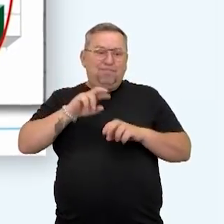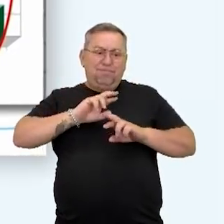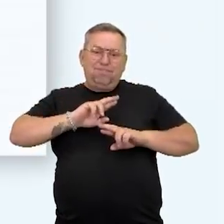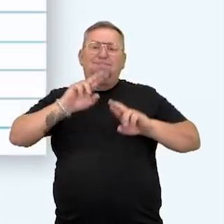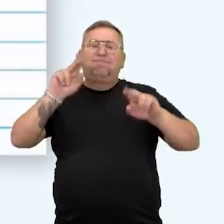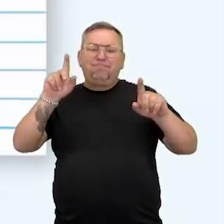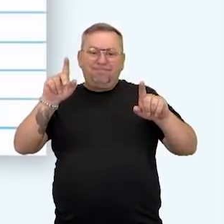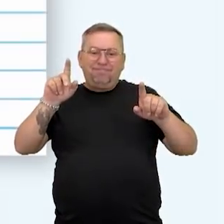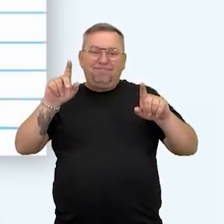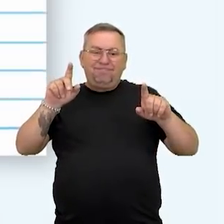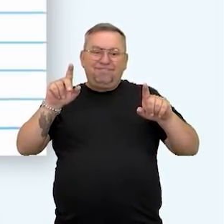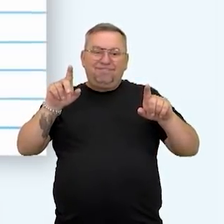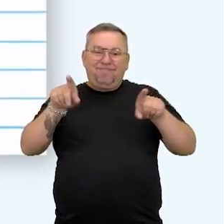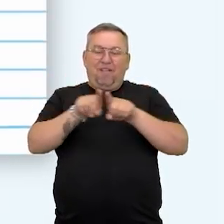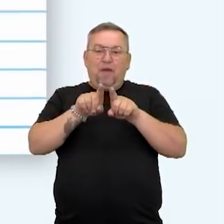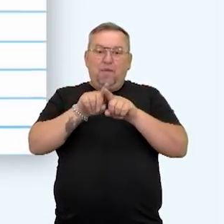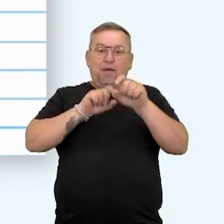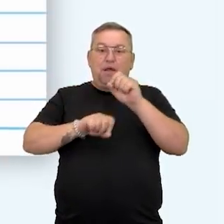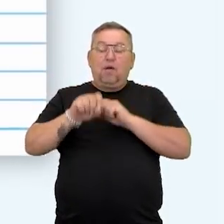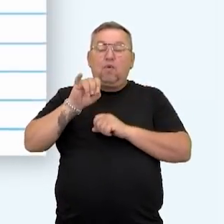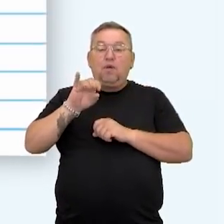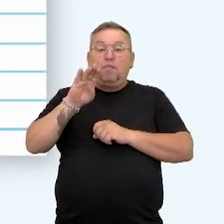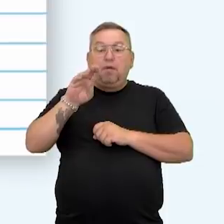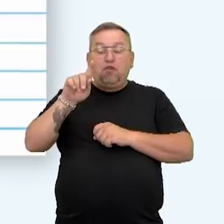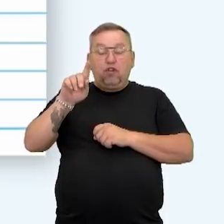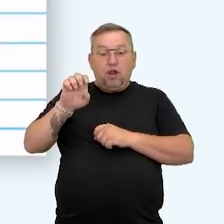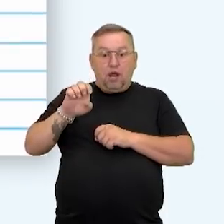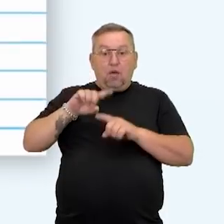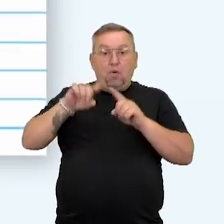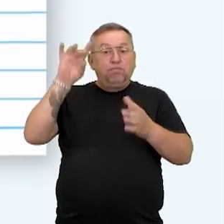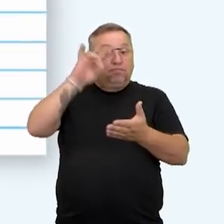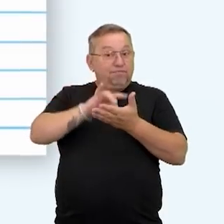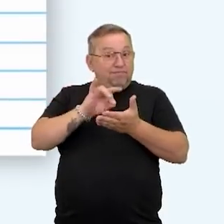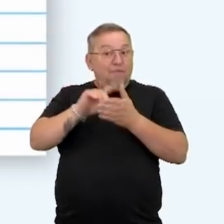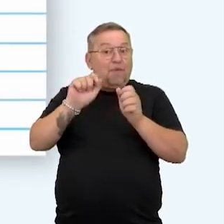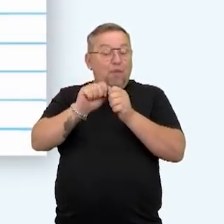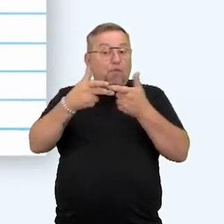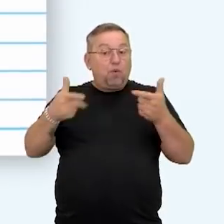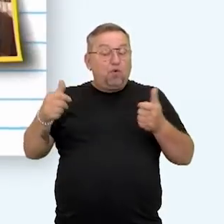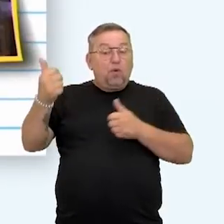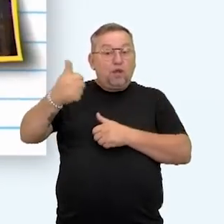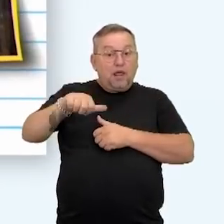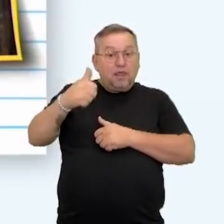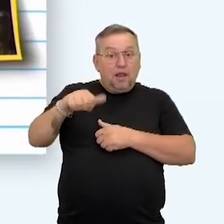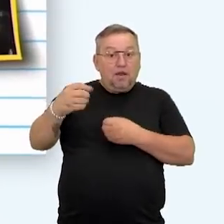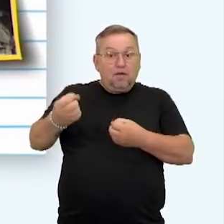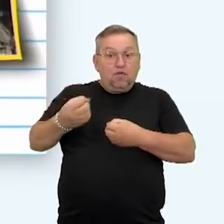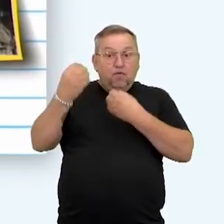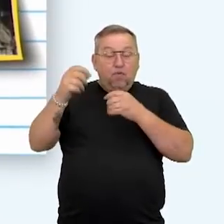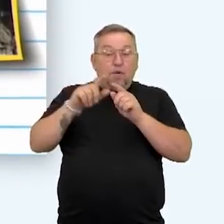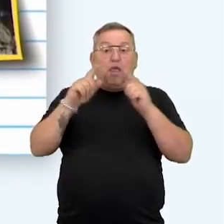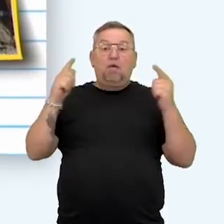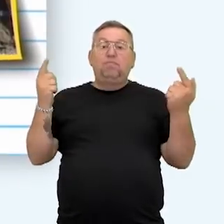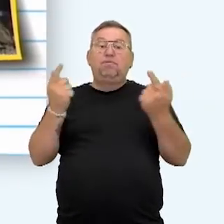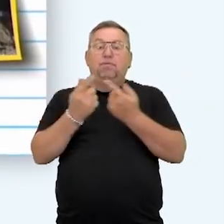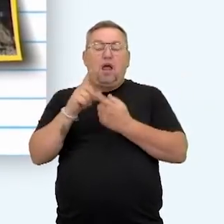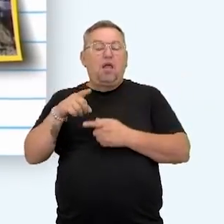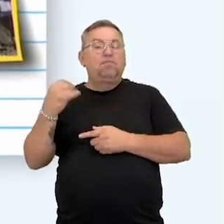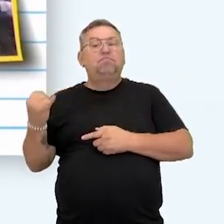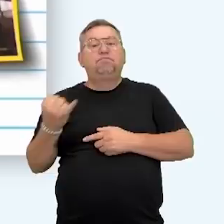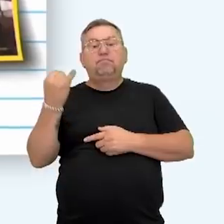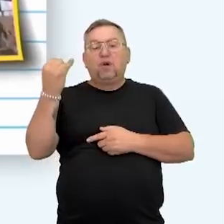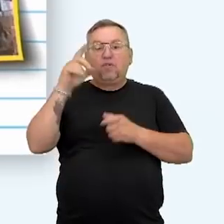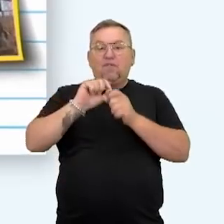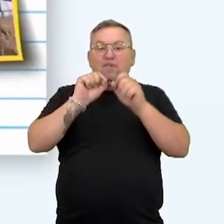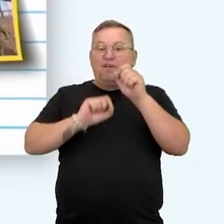dos cenários. Assim, ao IBGE, como órgão oficial de produção e análise de informações geográficas, é imprescindível